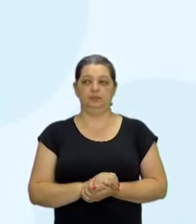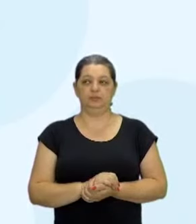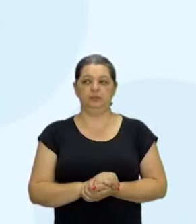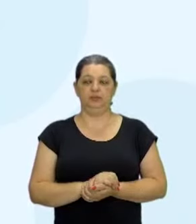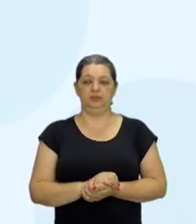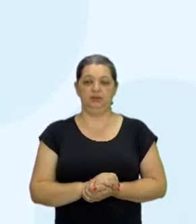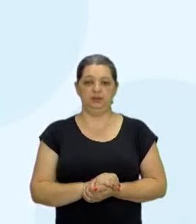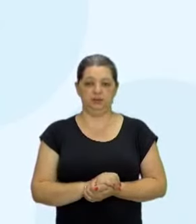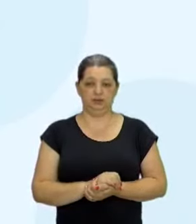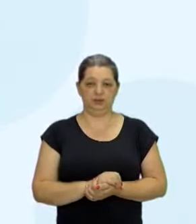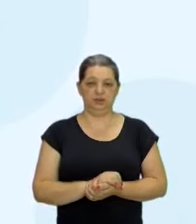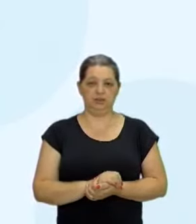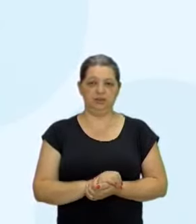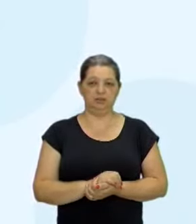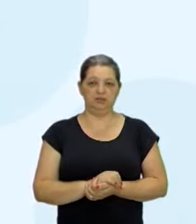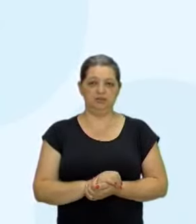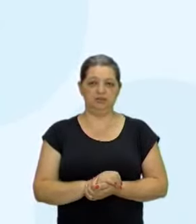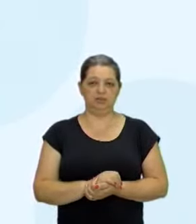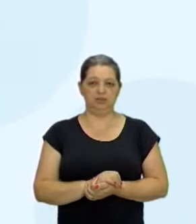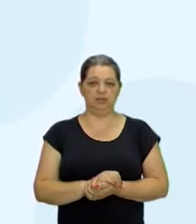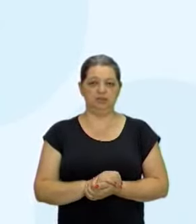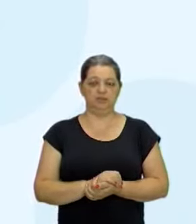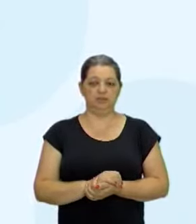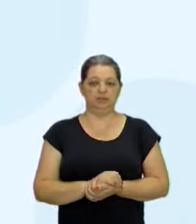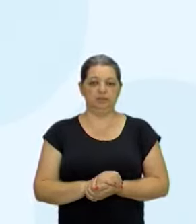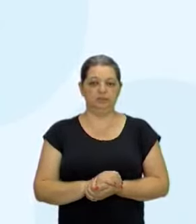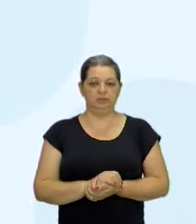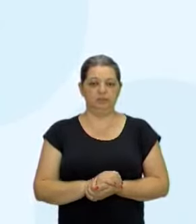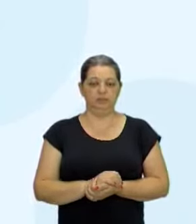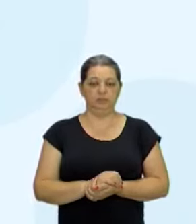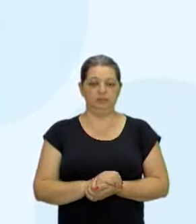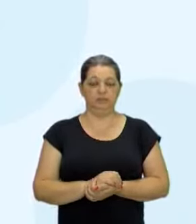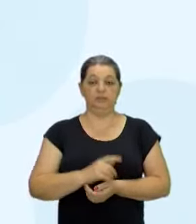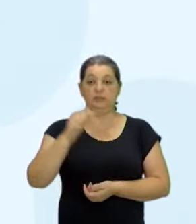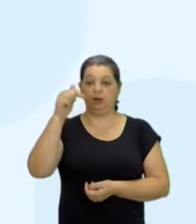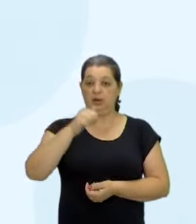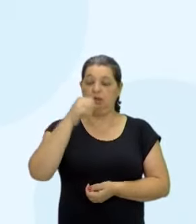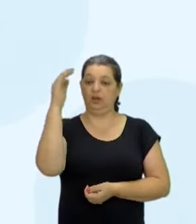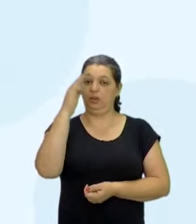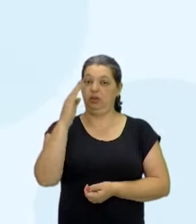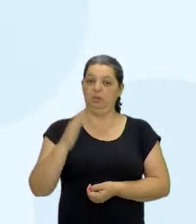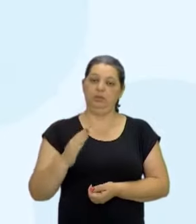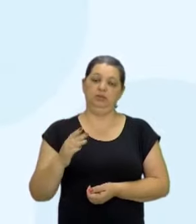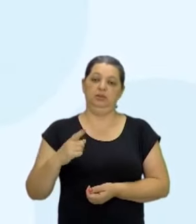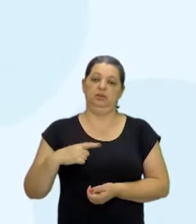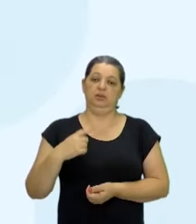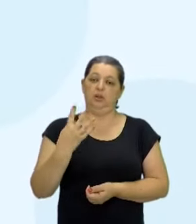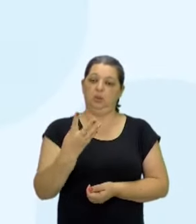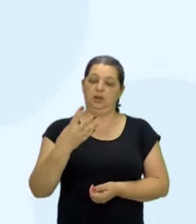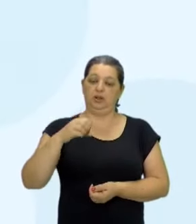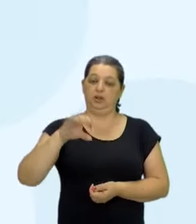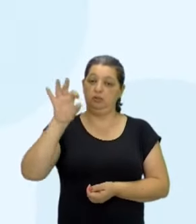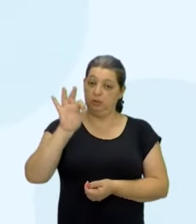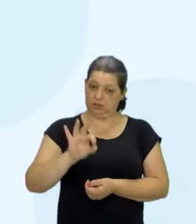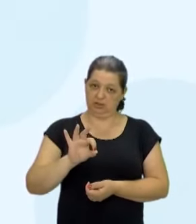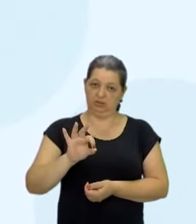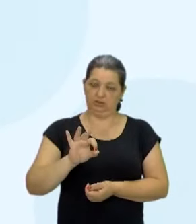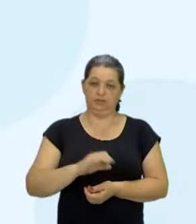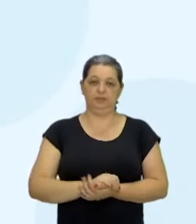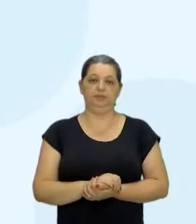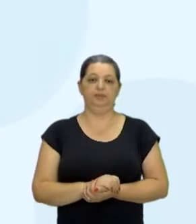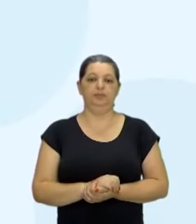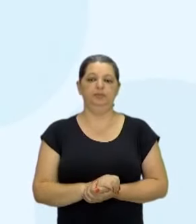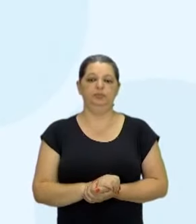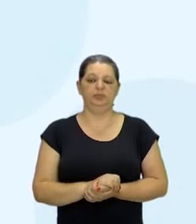3% are black, né? Então, aqui no Brasil nós somos 49%. Aí a gente fala assim,